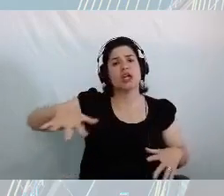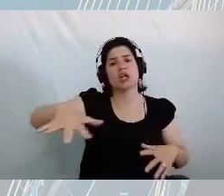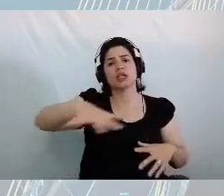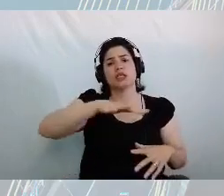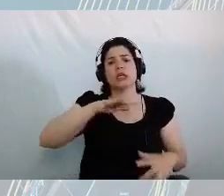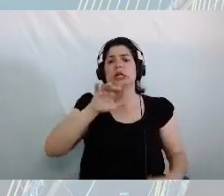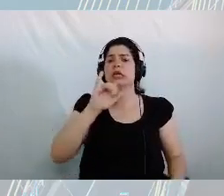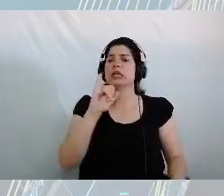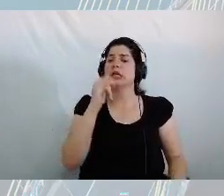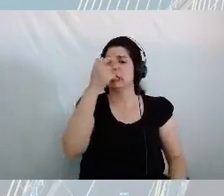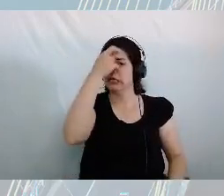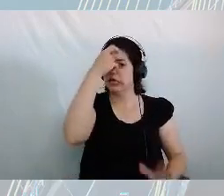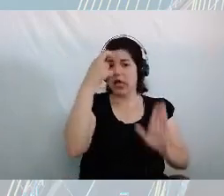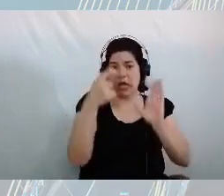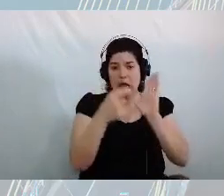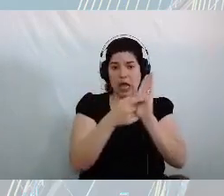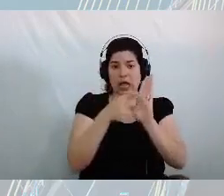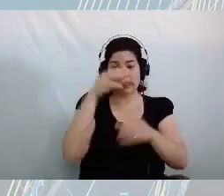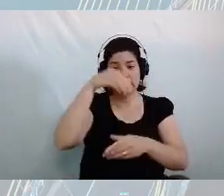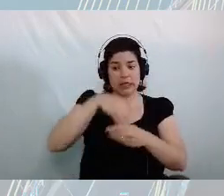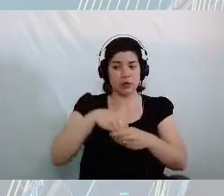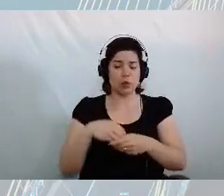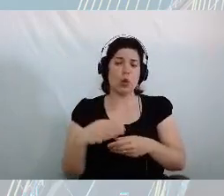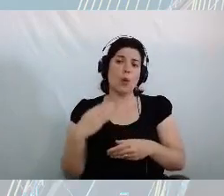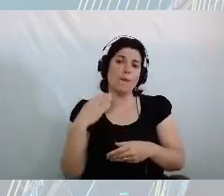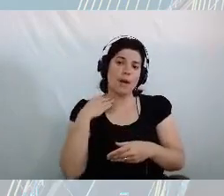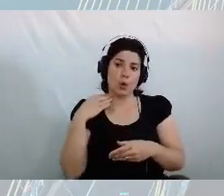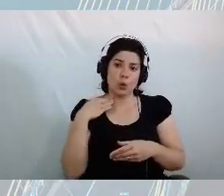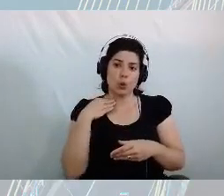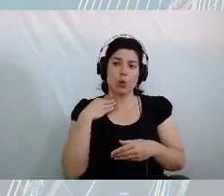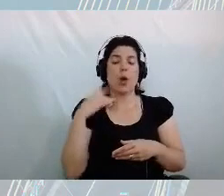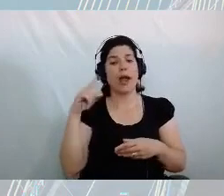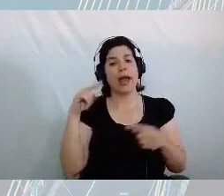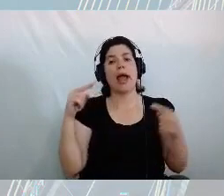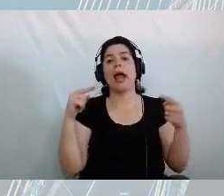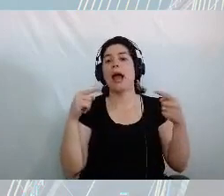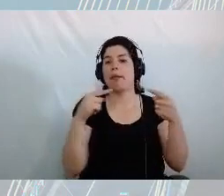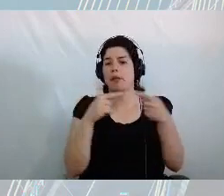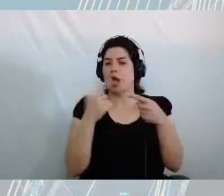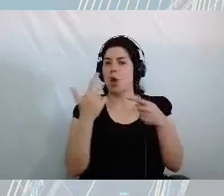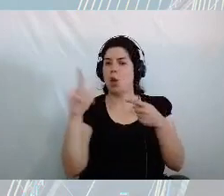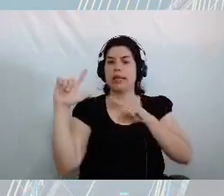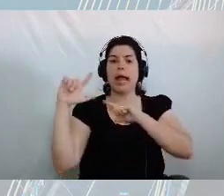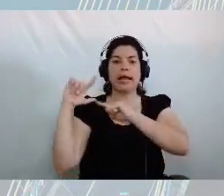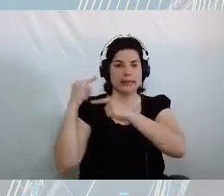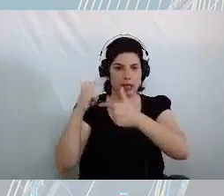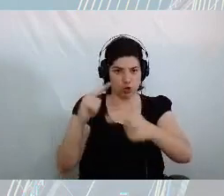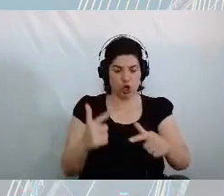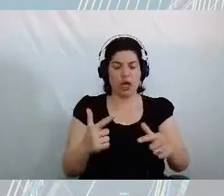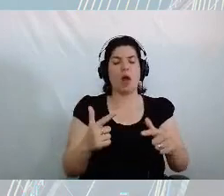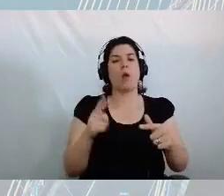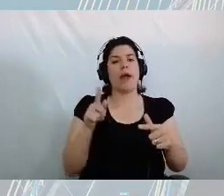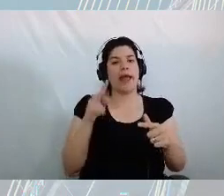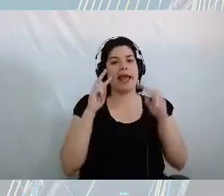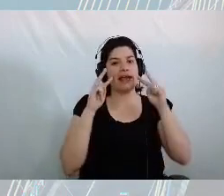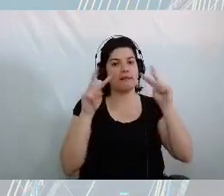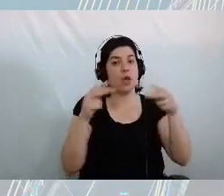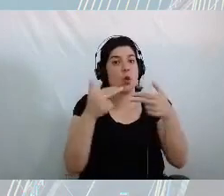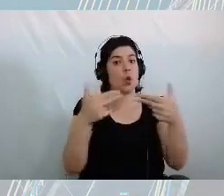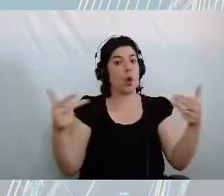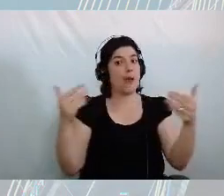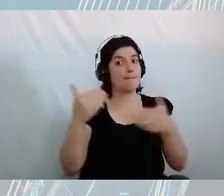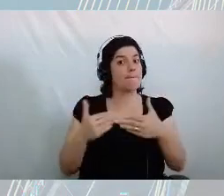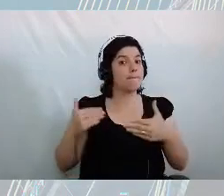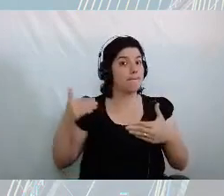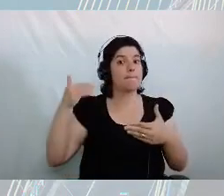pensa Generative AI um pouco além dessas aplicações que são aplicações tradicionais, né? A gente está olhando coisas que são além do domínio de